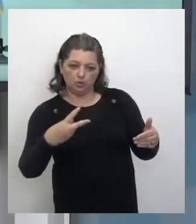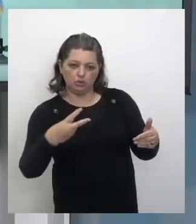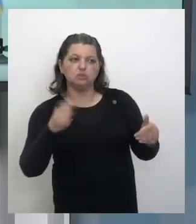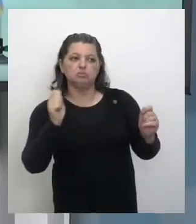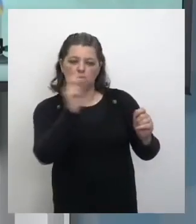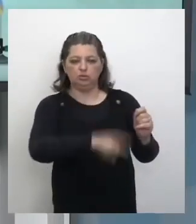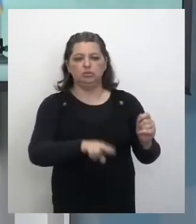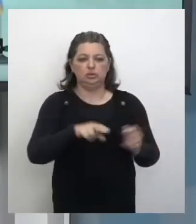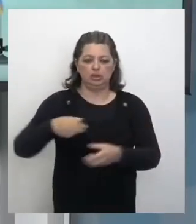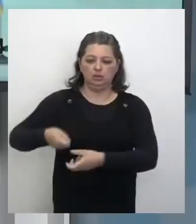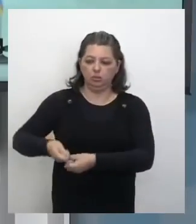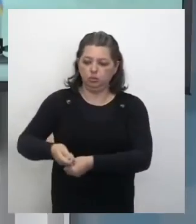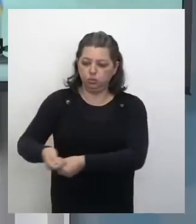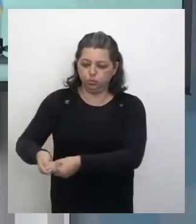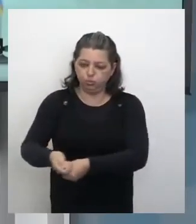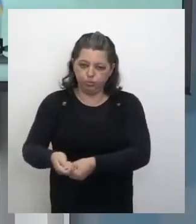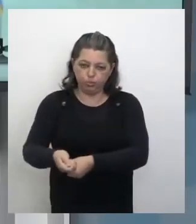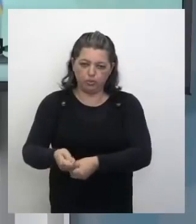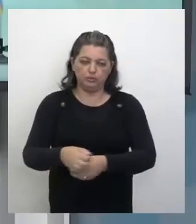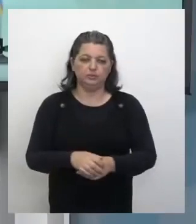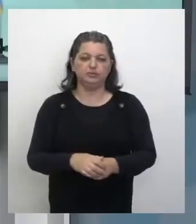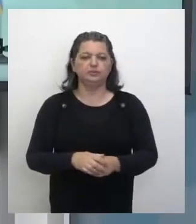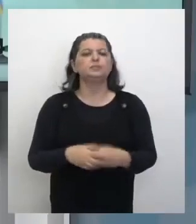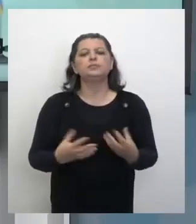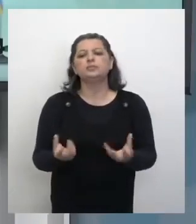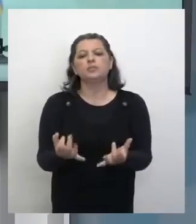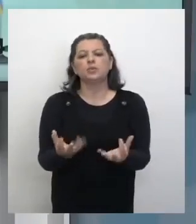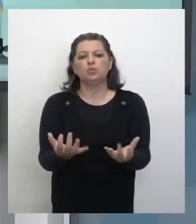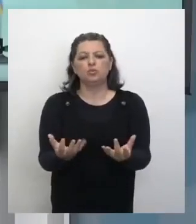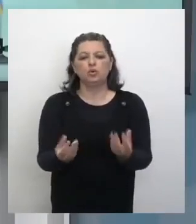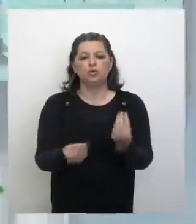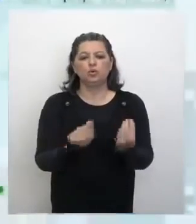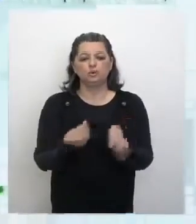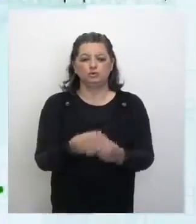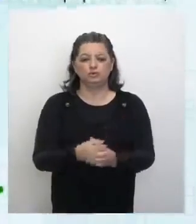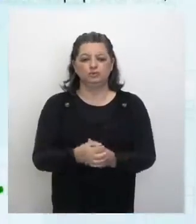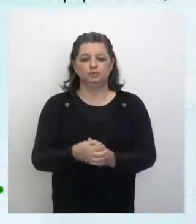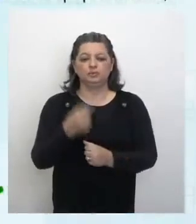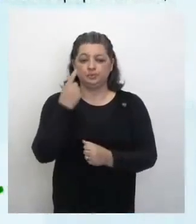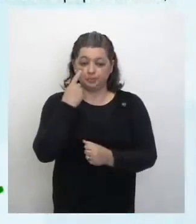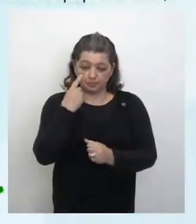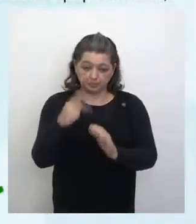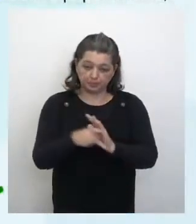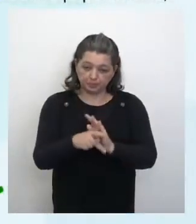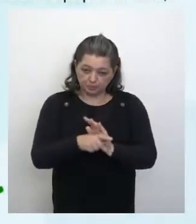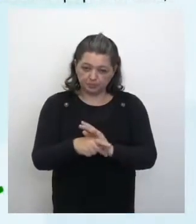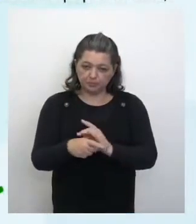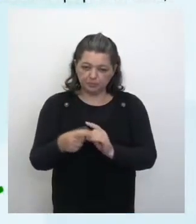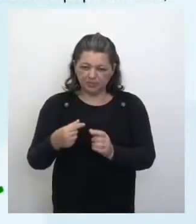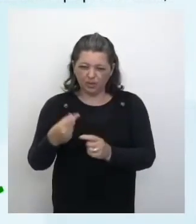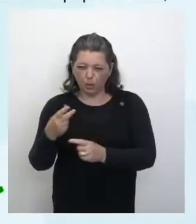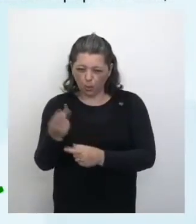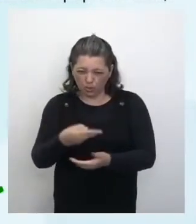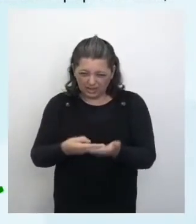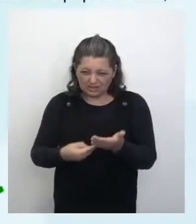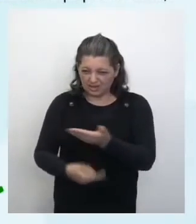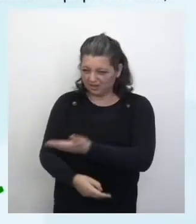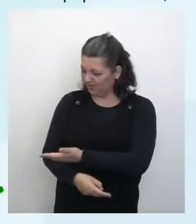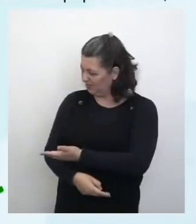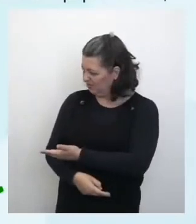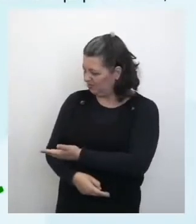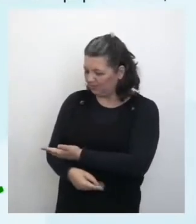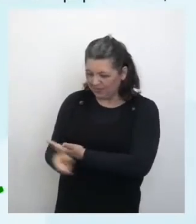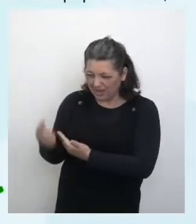para apagar um incêndio. E o fogo? Verificar o estado do bico de Bunsen, que é essa imagem que está representando a